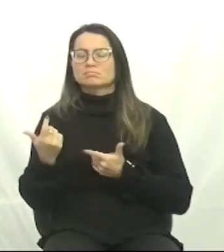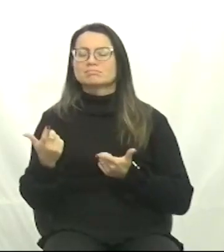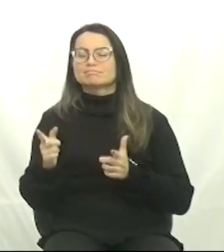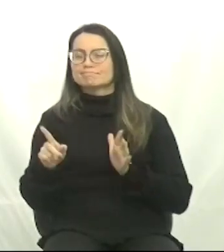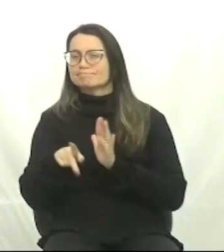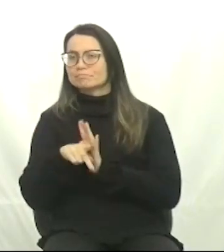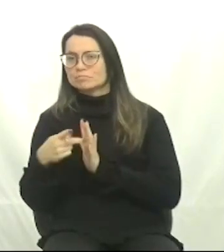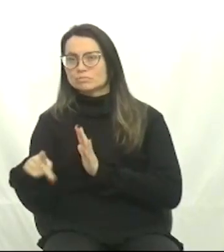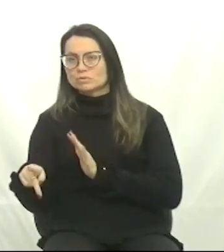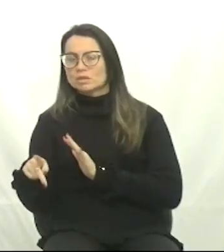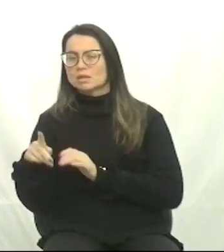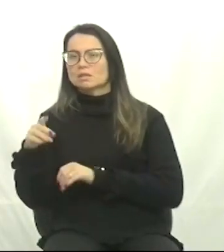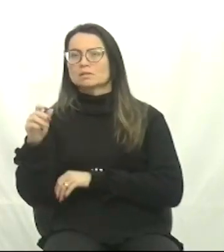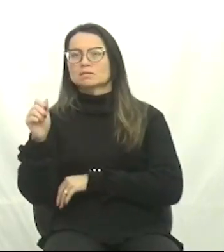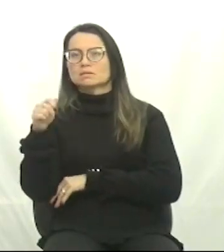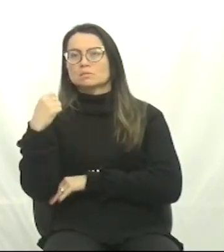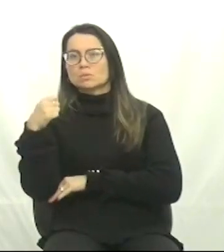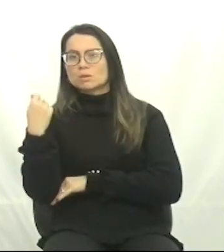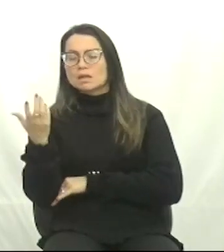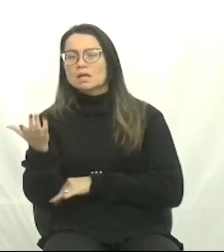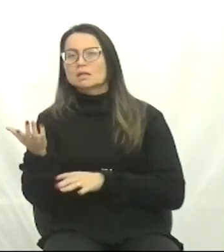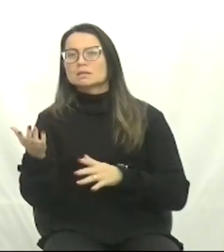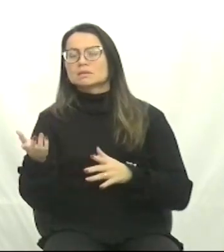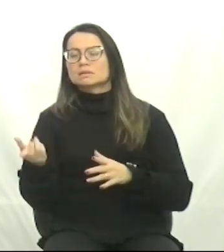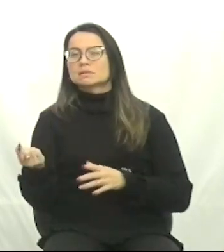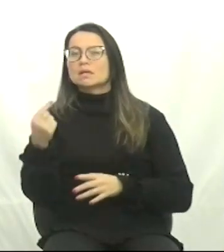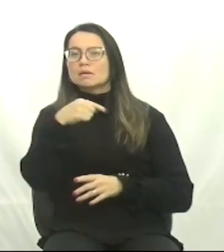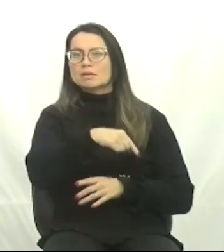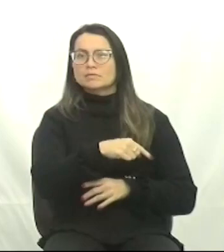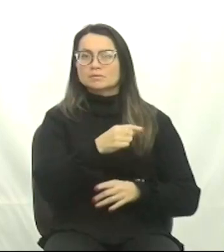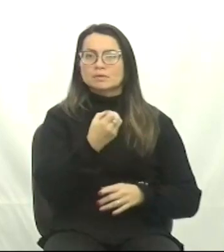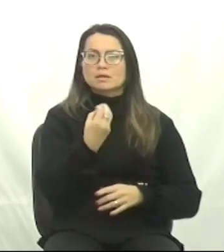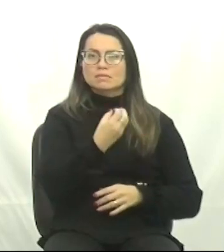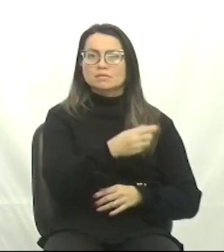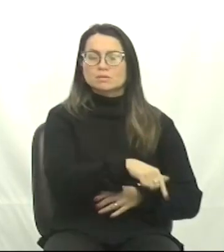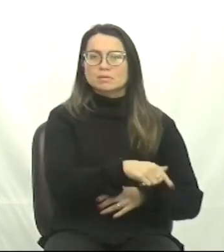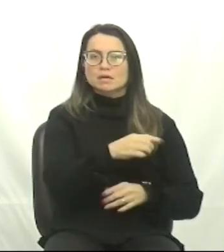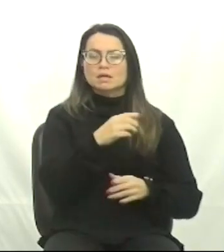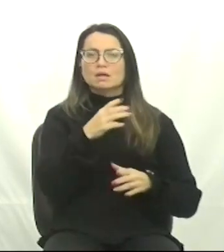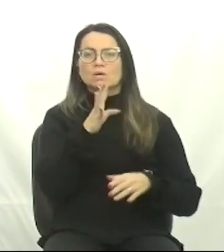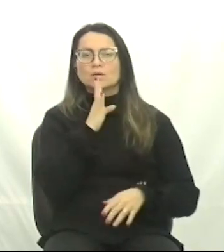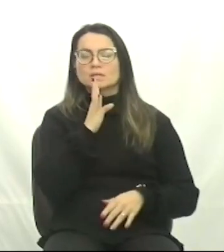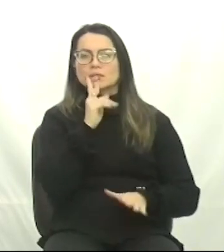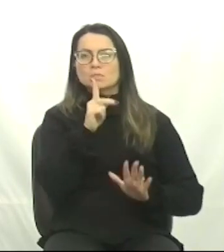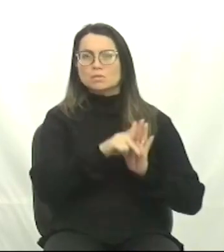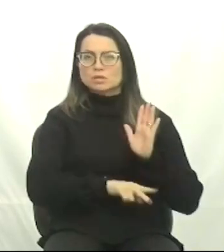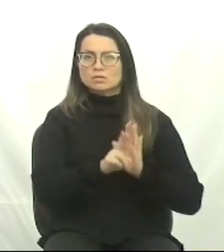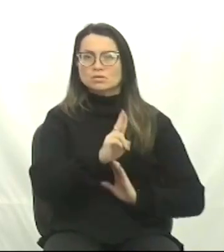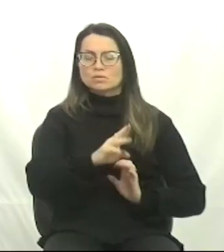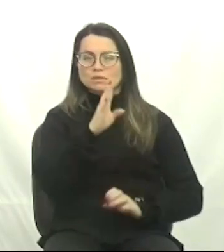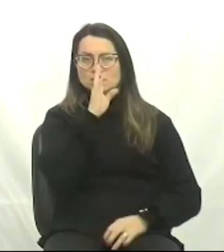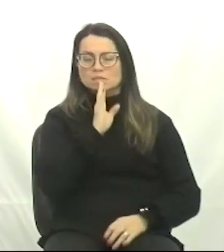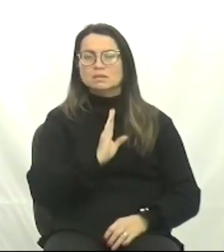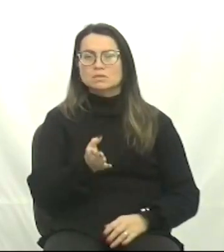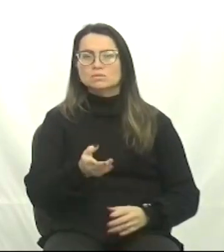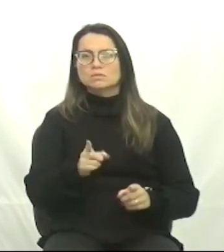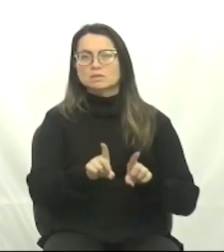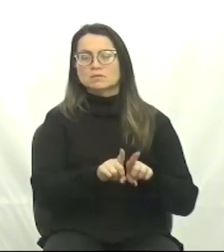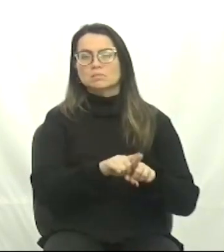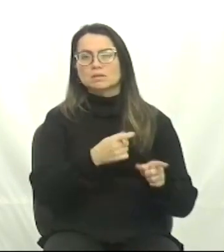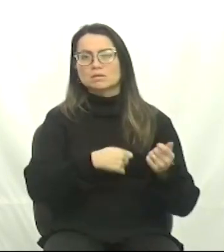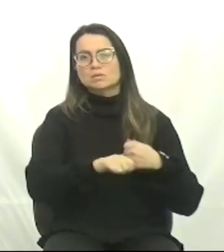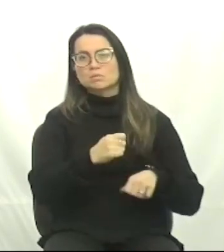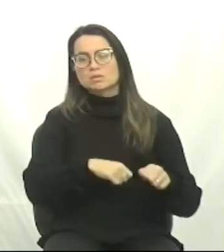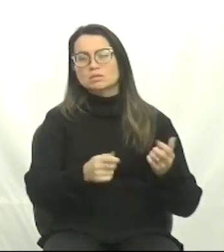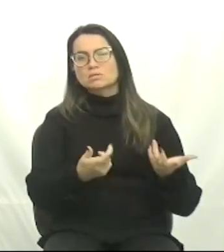daquela região e que ela vai vir para cá conhecer agora o projeto da universidade gratuita e também do Fundes, que vai proporcionar às universidades